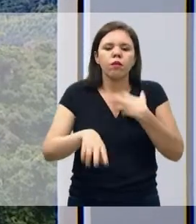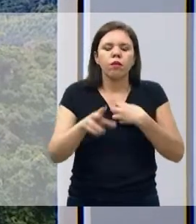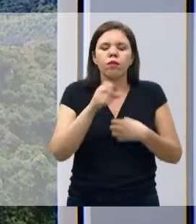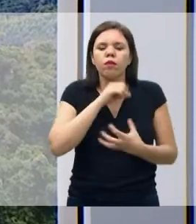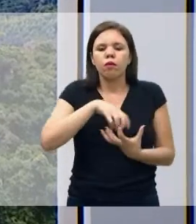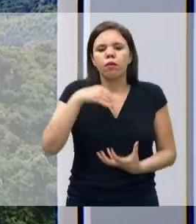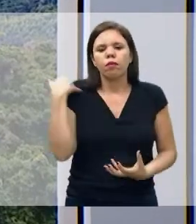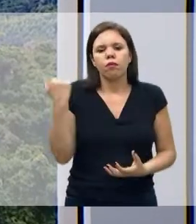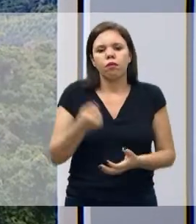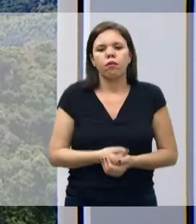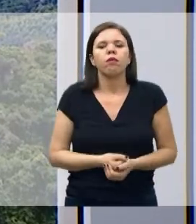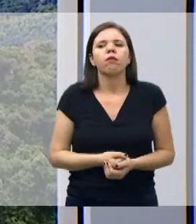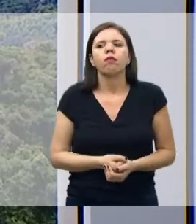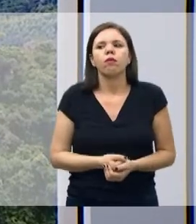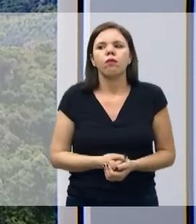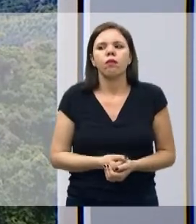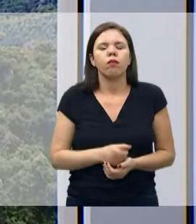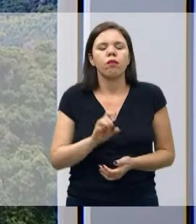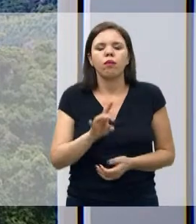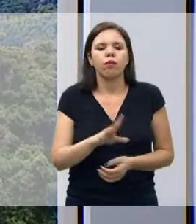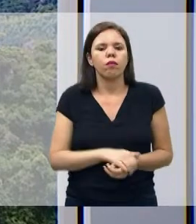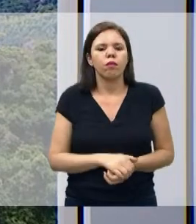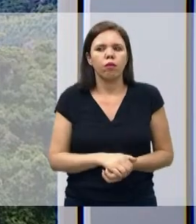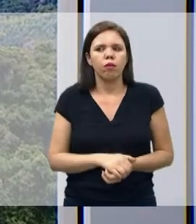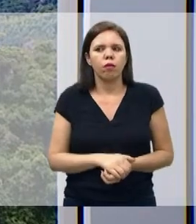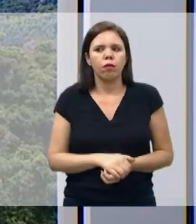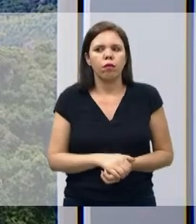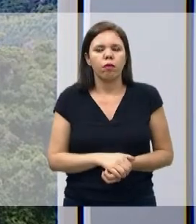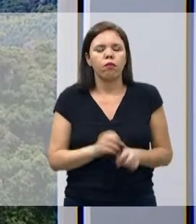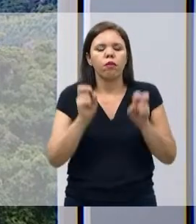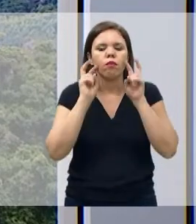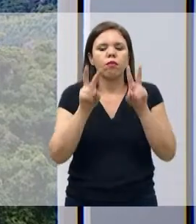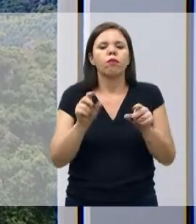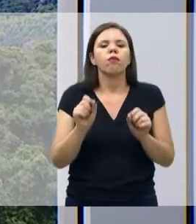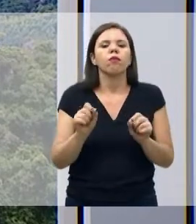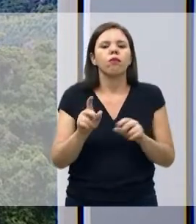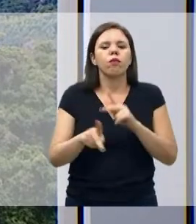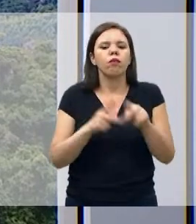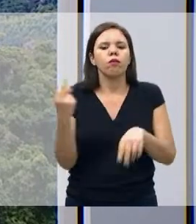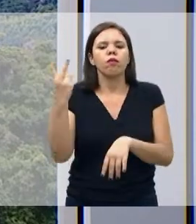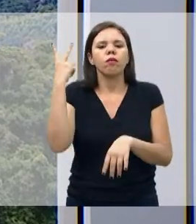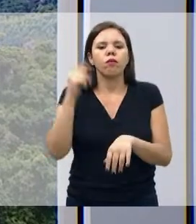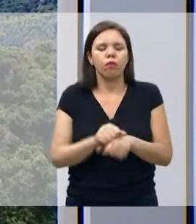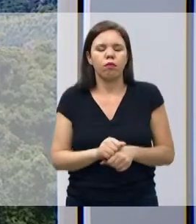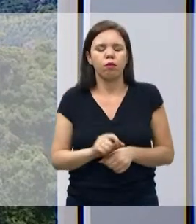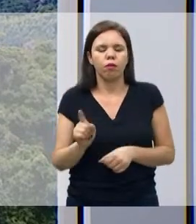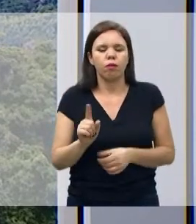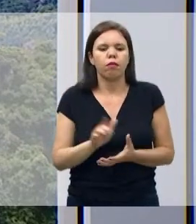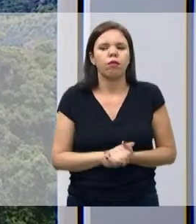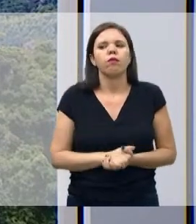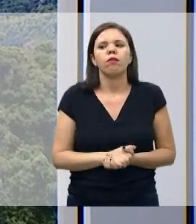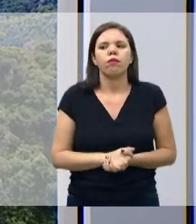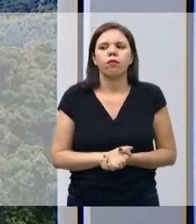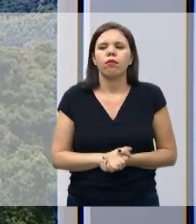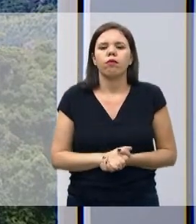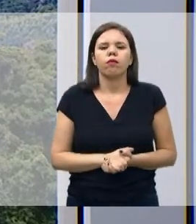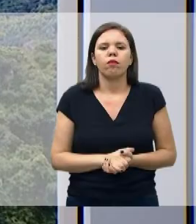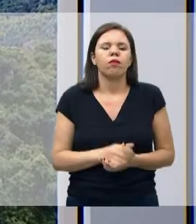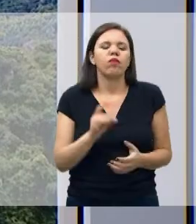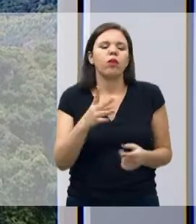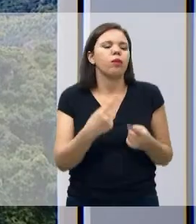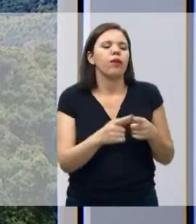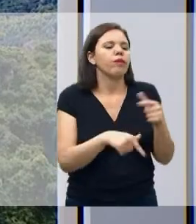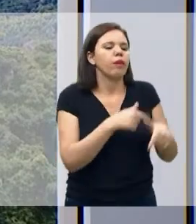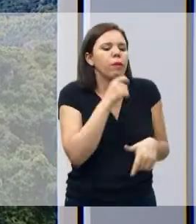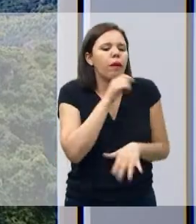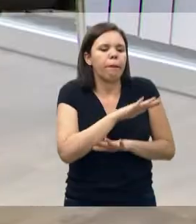para o envelhecimento. E não só como olhar para aquele que tem valor ou não de mercado, né?